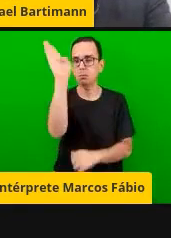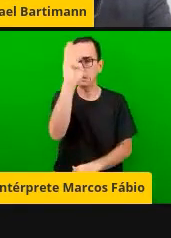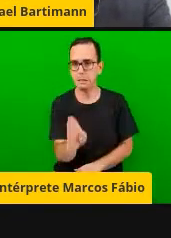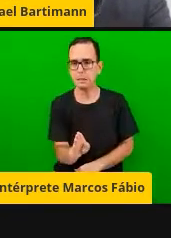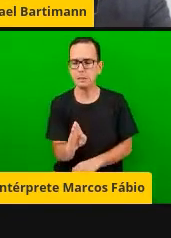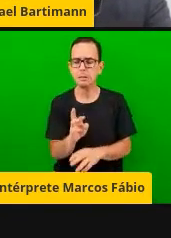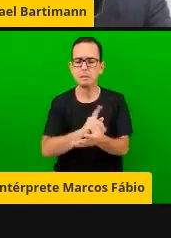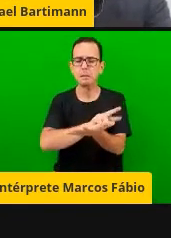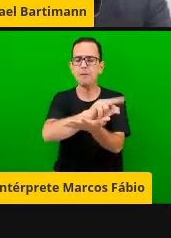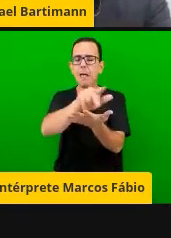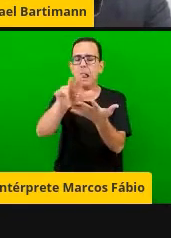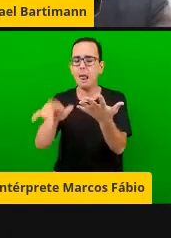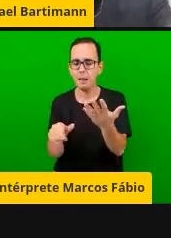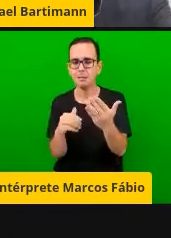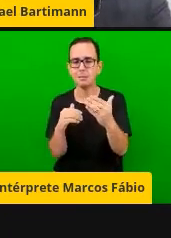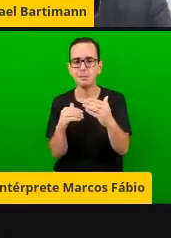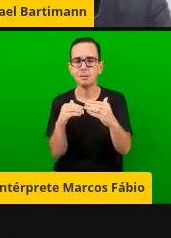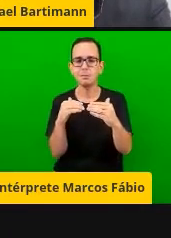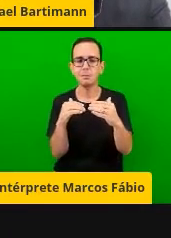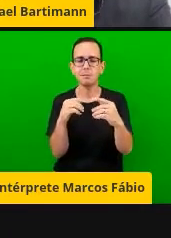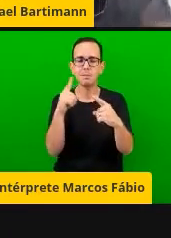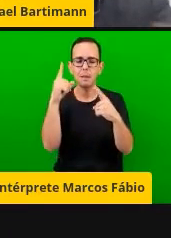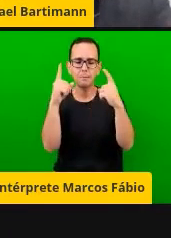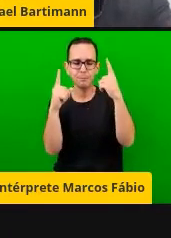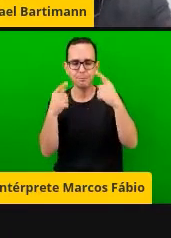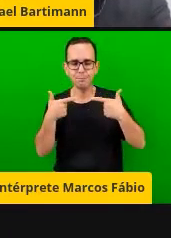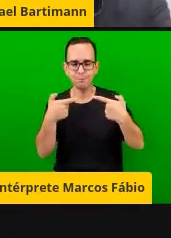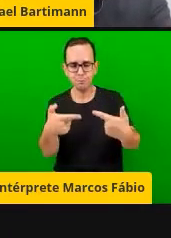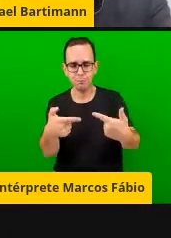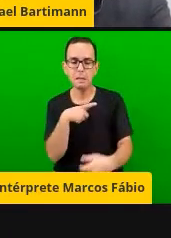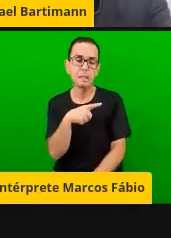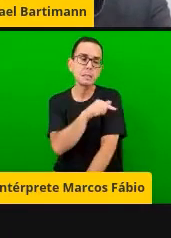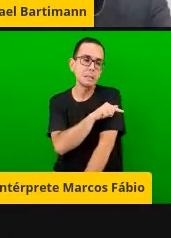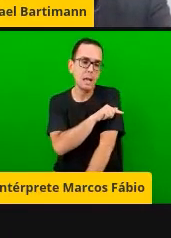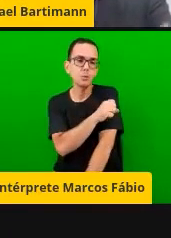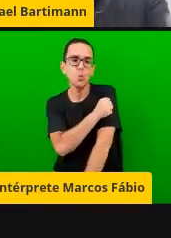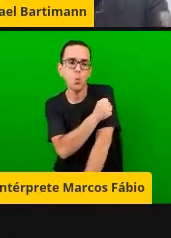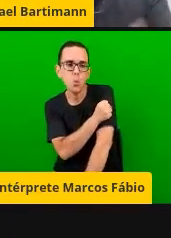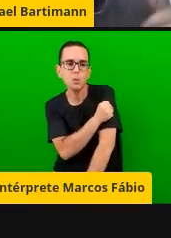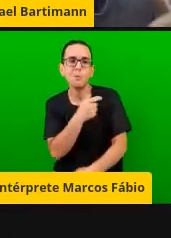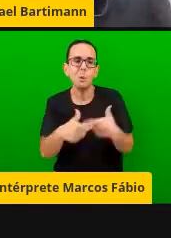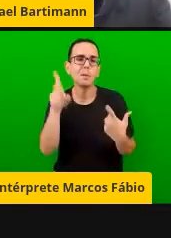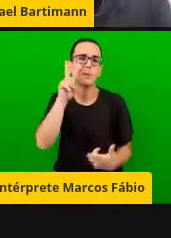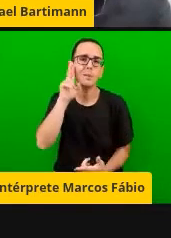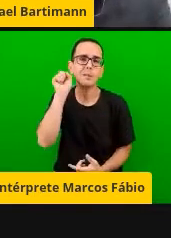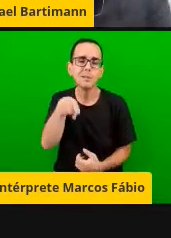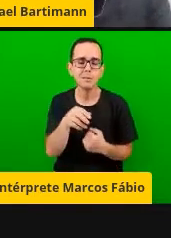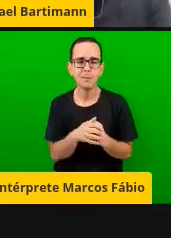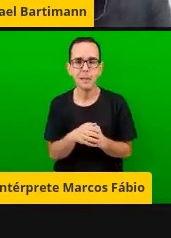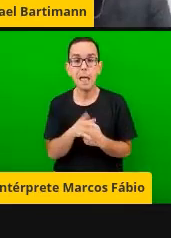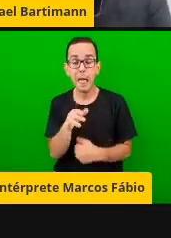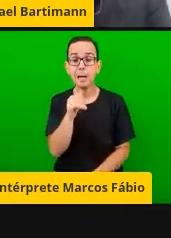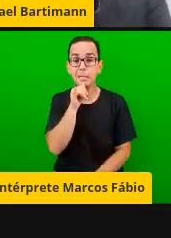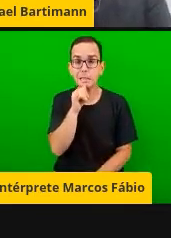conflitos, presente ali no nosso 6º ano, no nosso 7º ano, das tensões históricas, enfim. Isso serve aí, são exemplos de